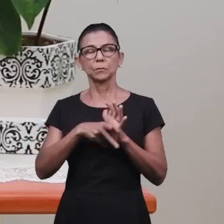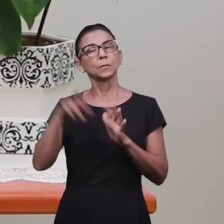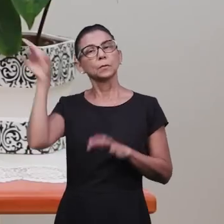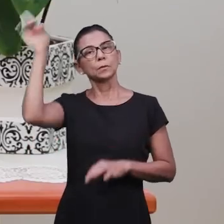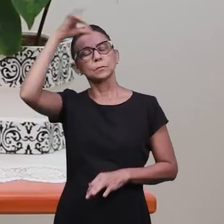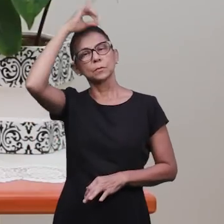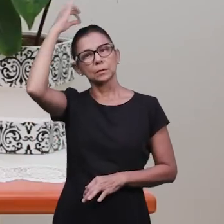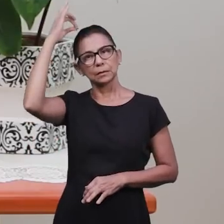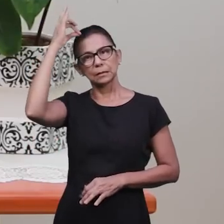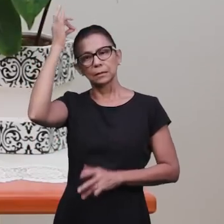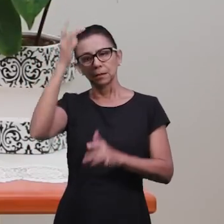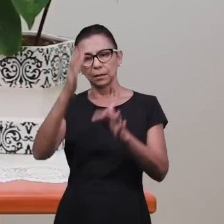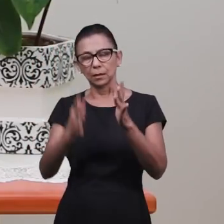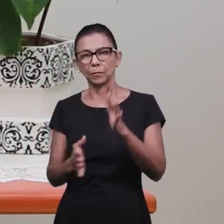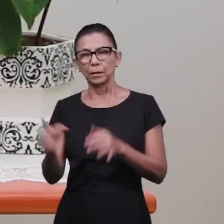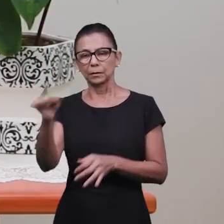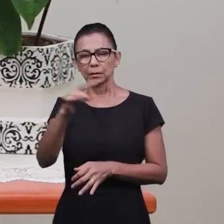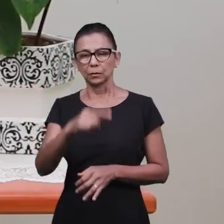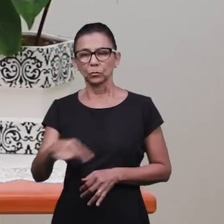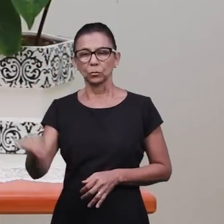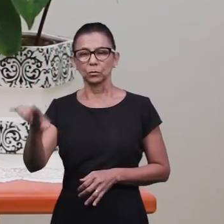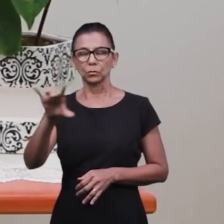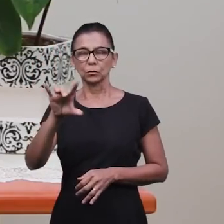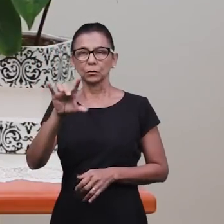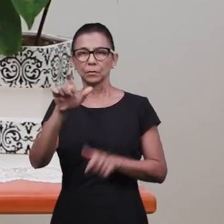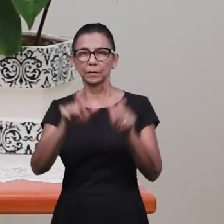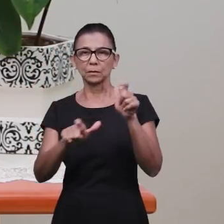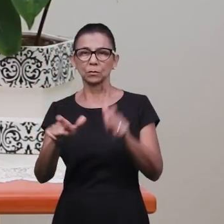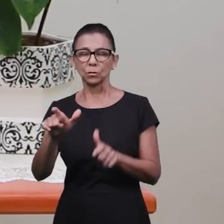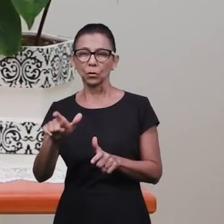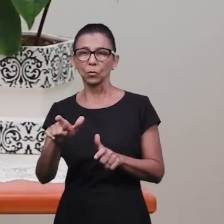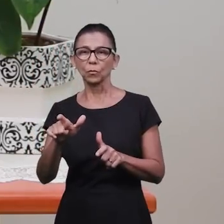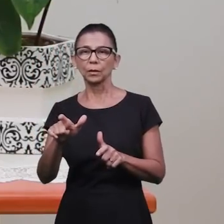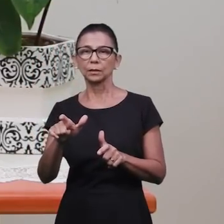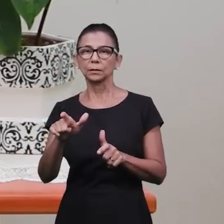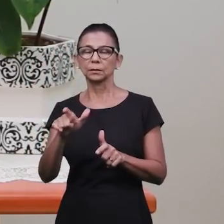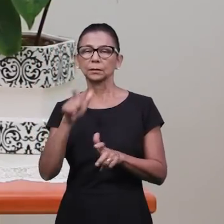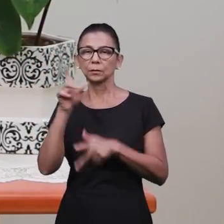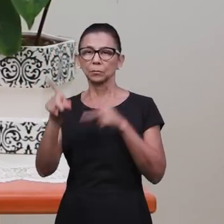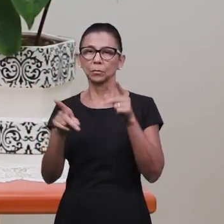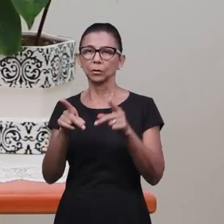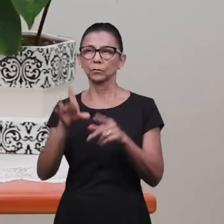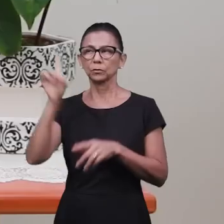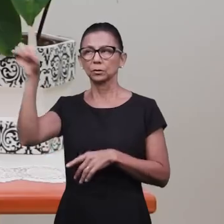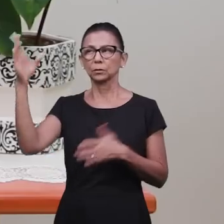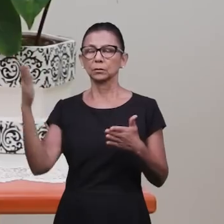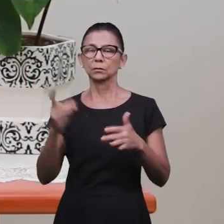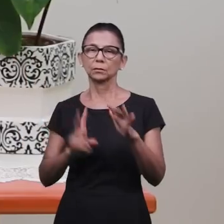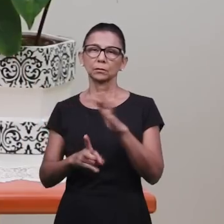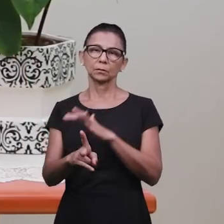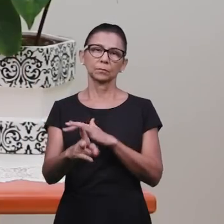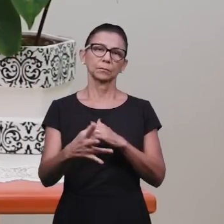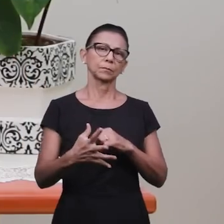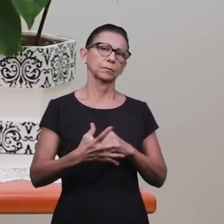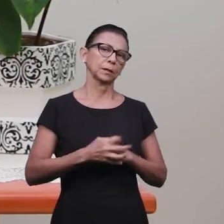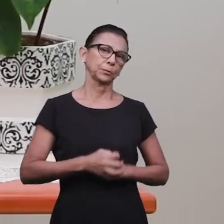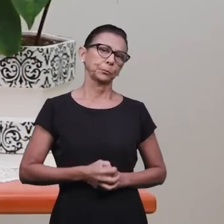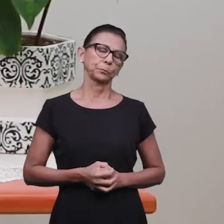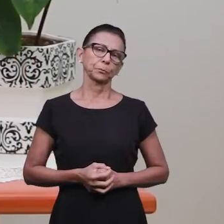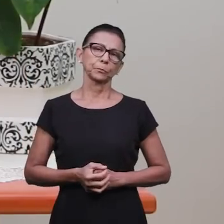Espírito Santo sejam convosco, amados, e com todo o povo de Deus, agora e para todo sempre.